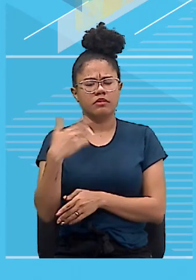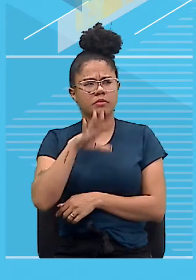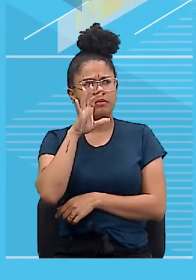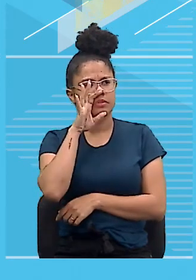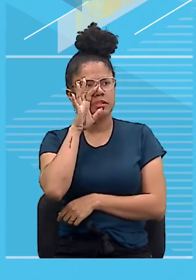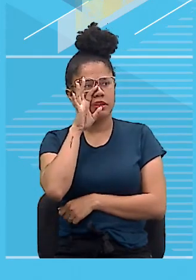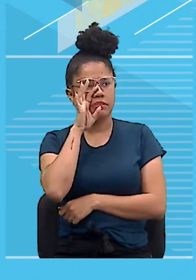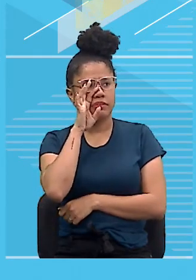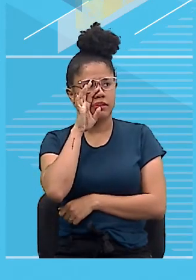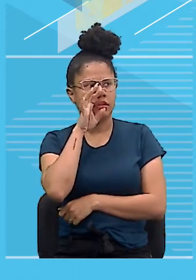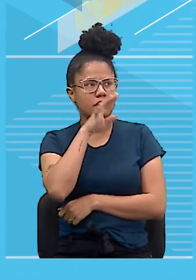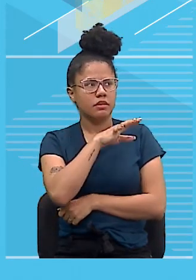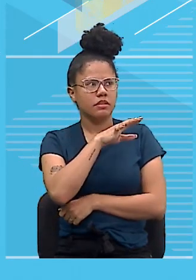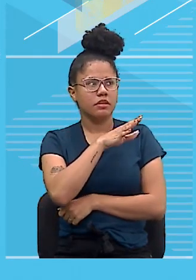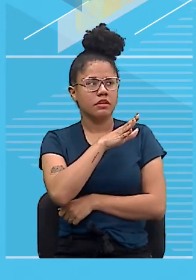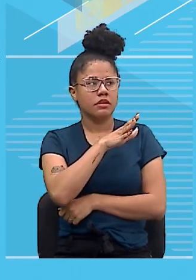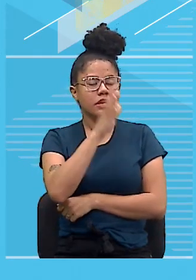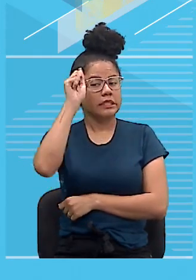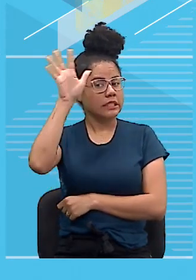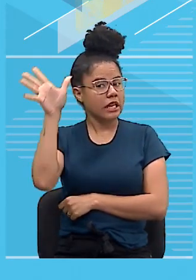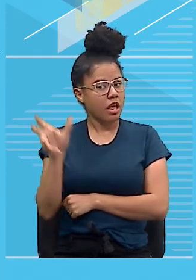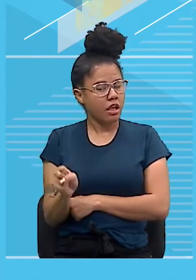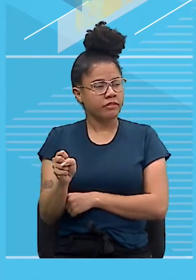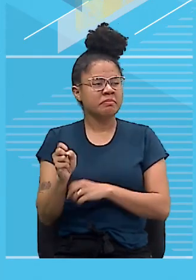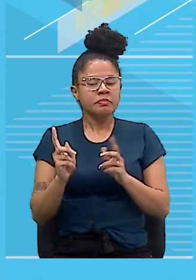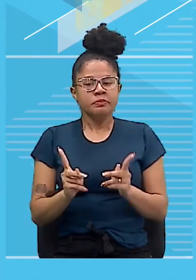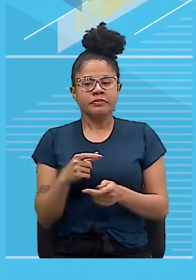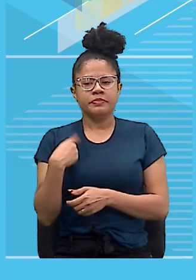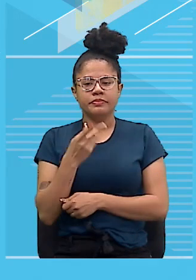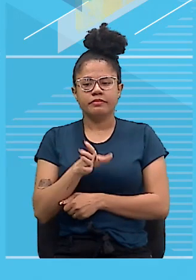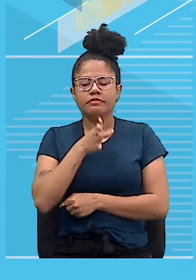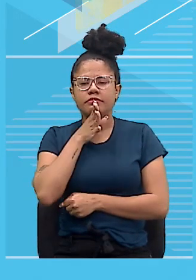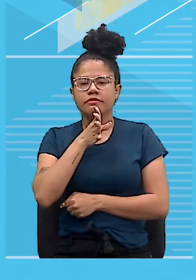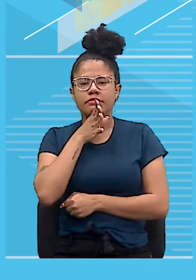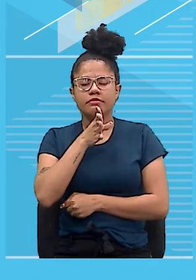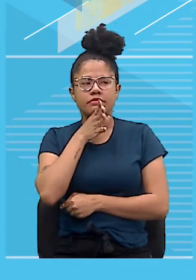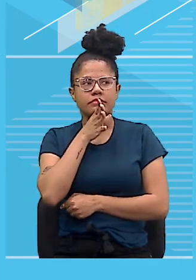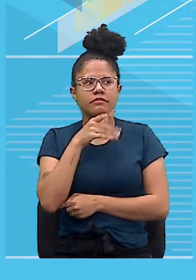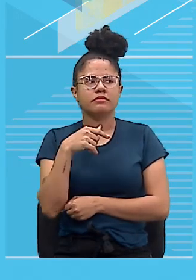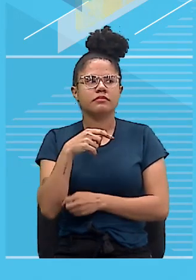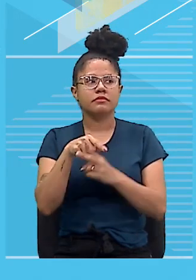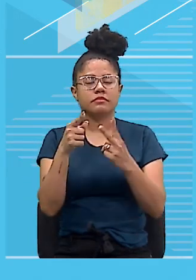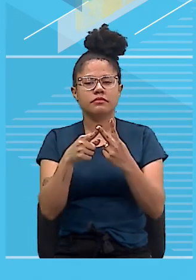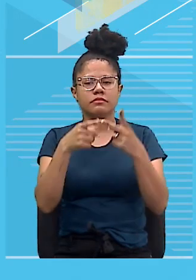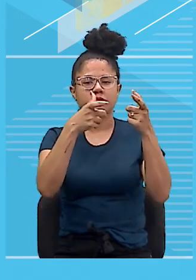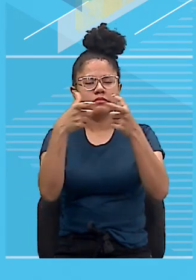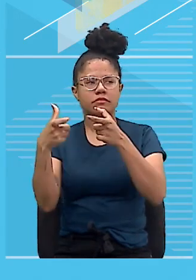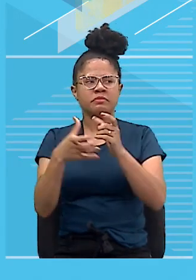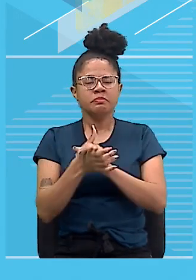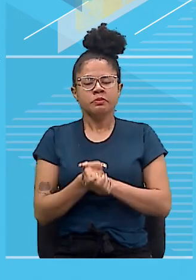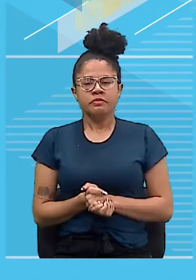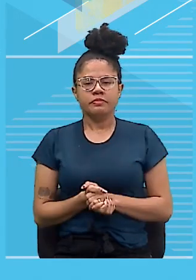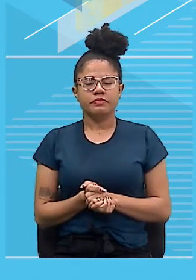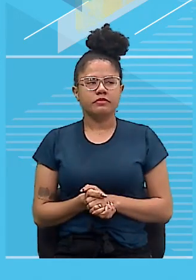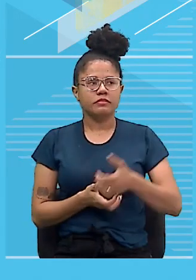Nigéria na África Lembrando que nós já passamos por dois territórios têm o